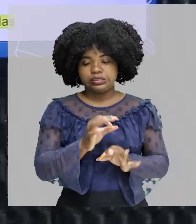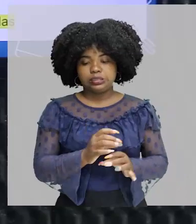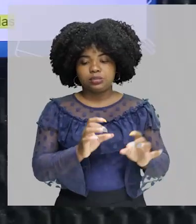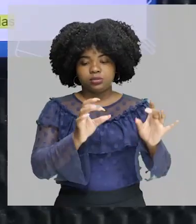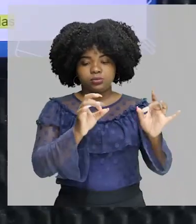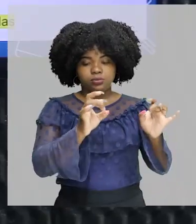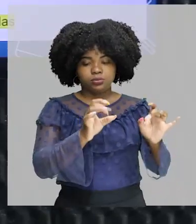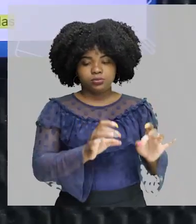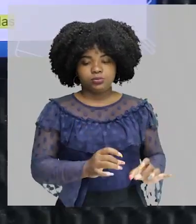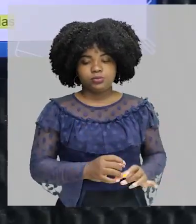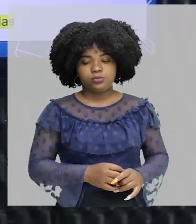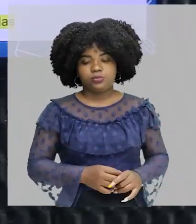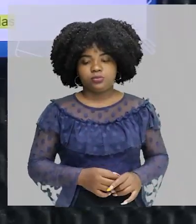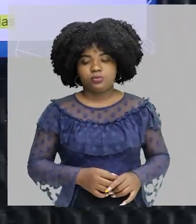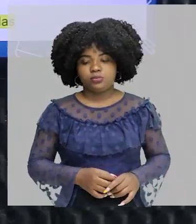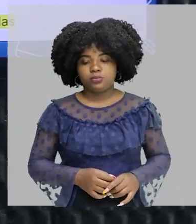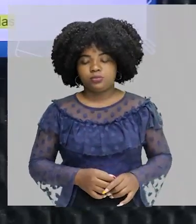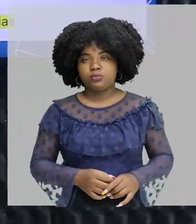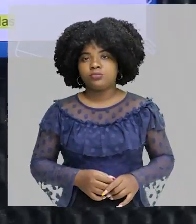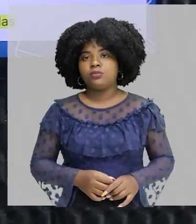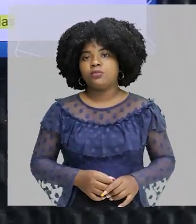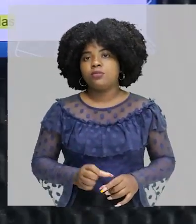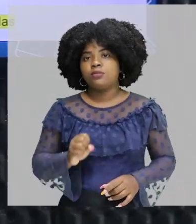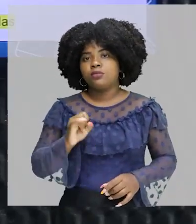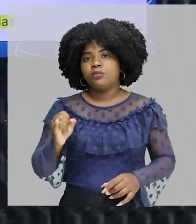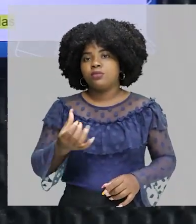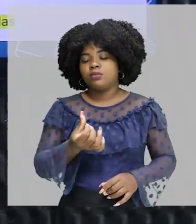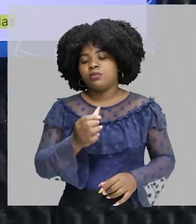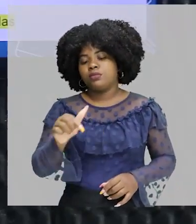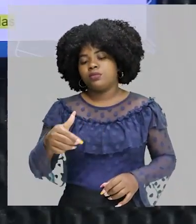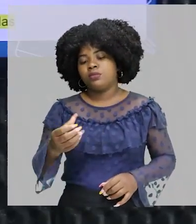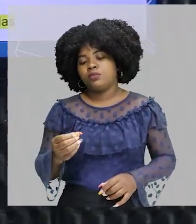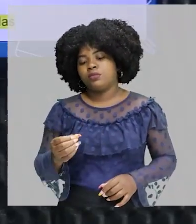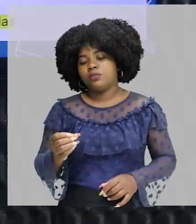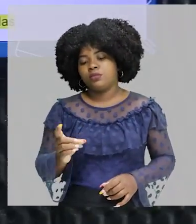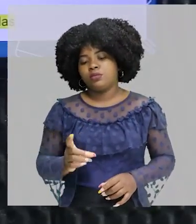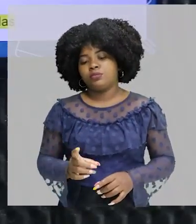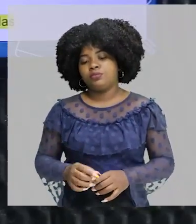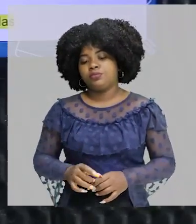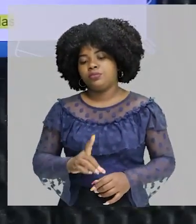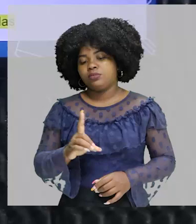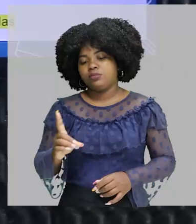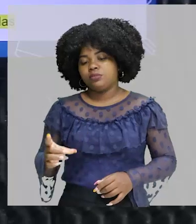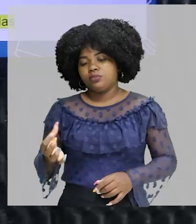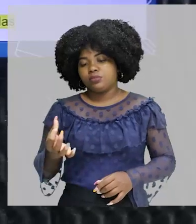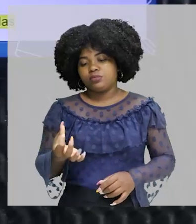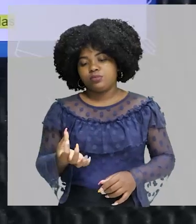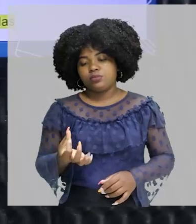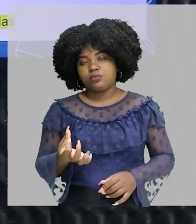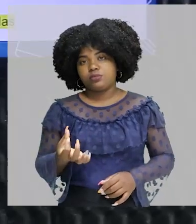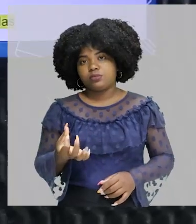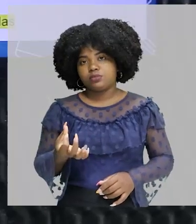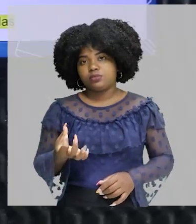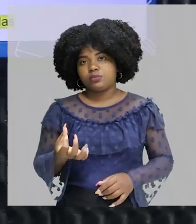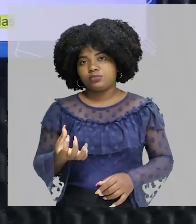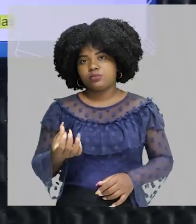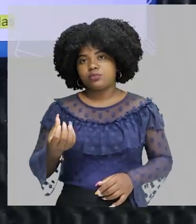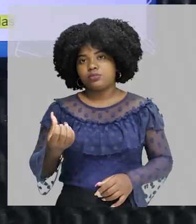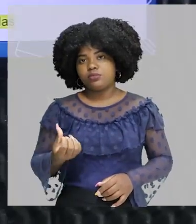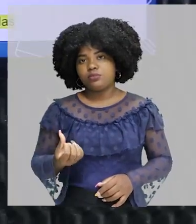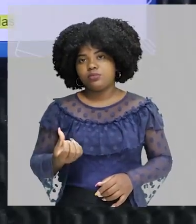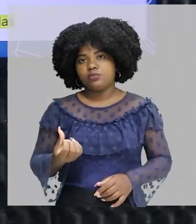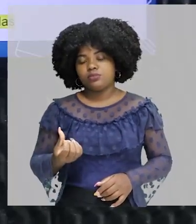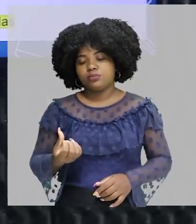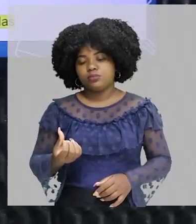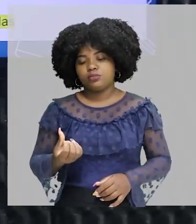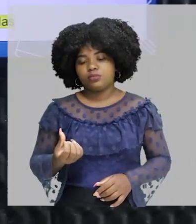Se eu deslocar a vírgula, uma casa para a direita, vai ficar 6. E com isso eu vou diminuir em uma